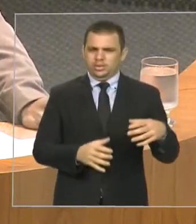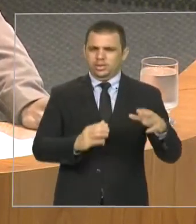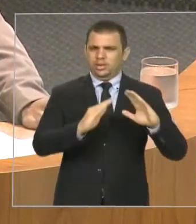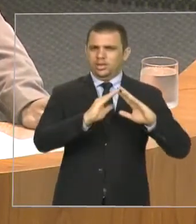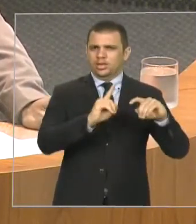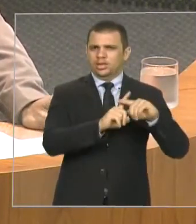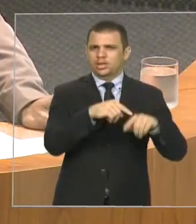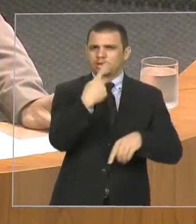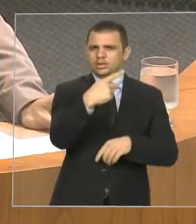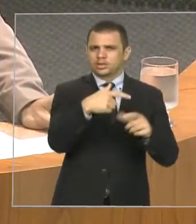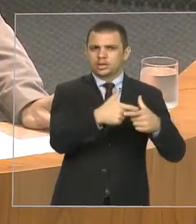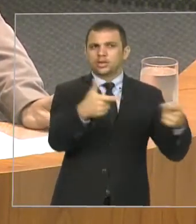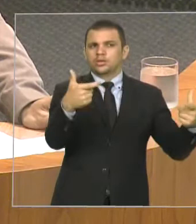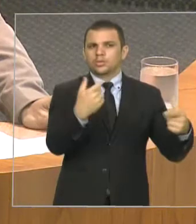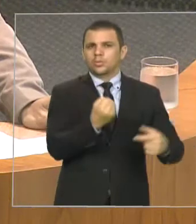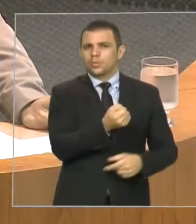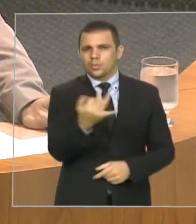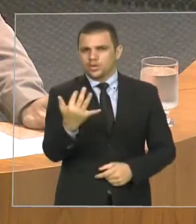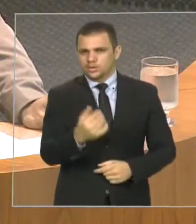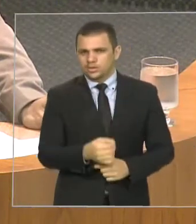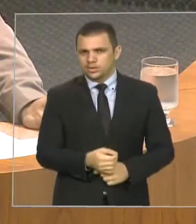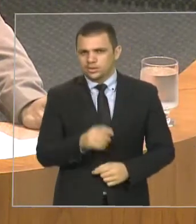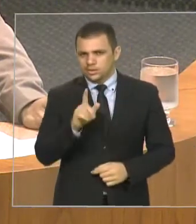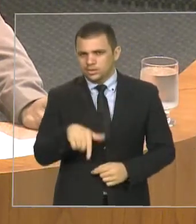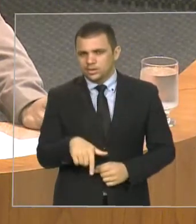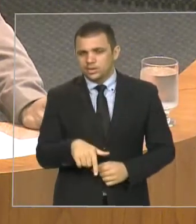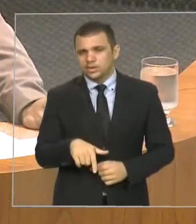É pela quantidade de ovelhas?